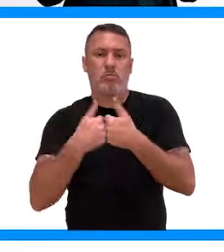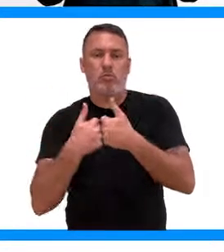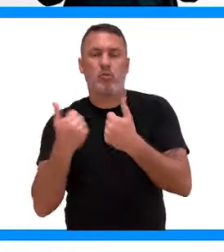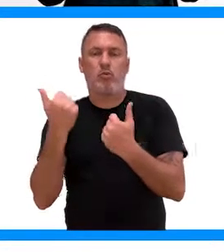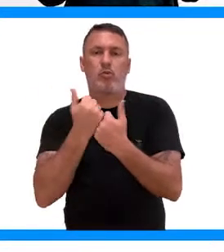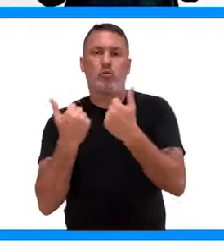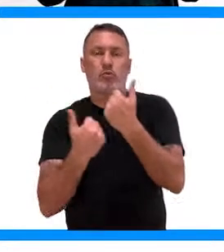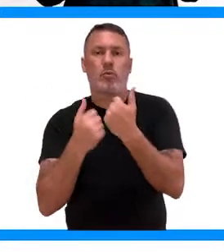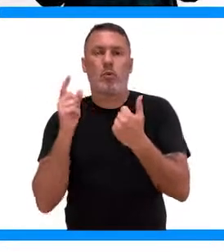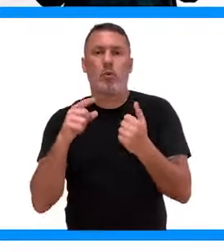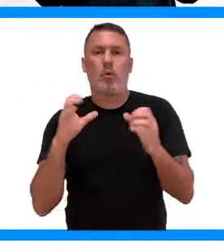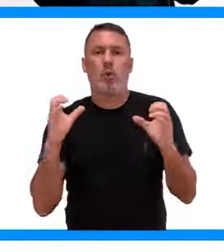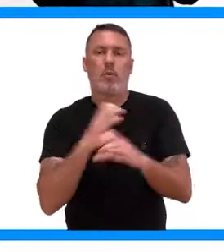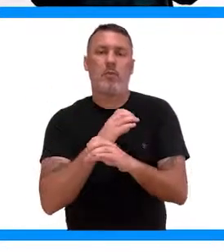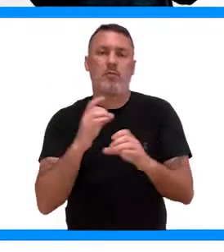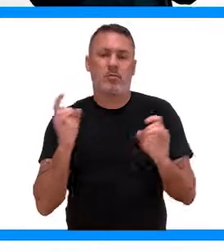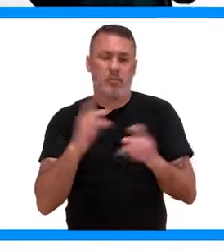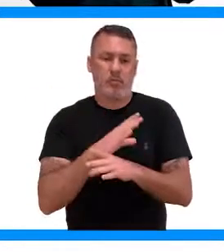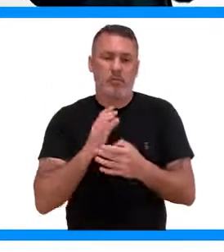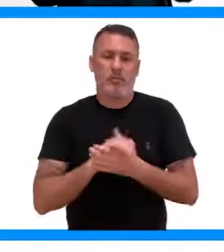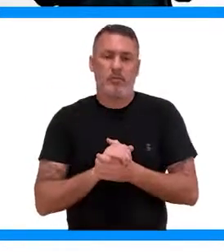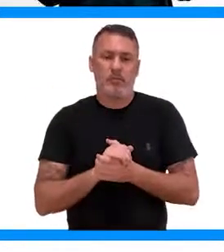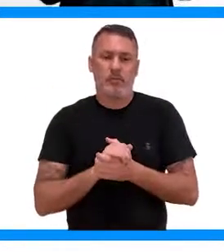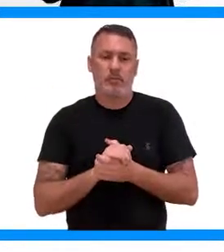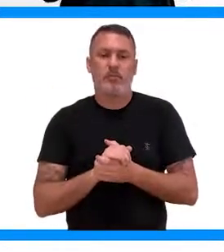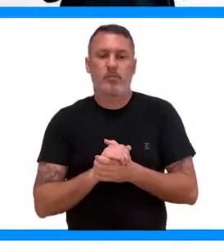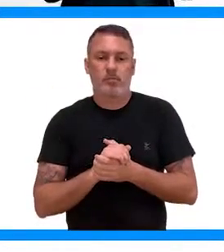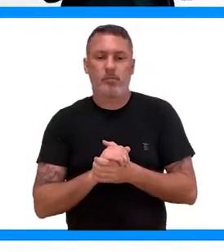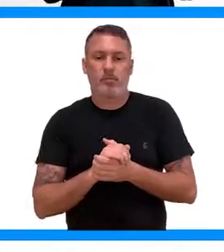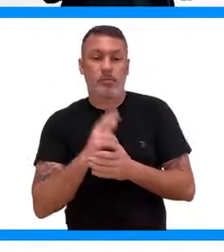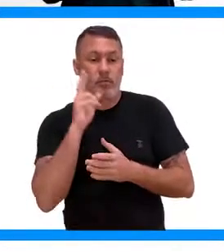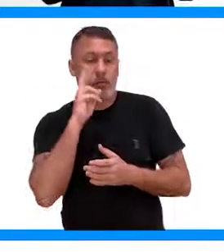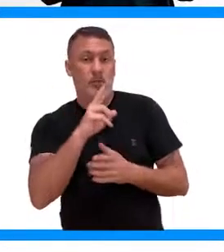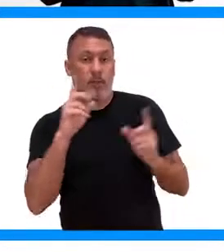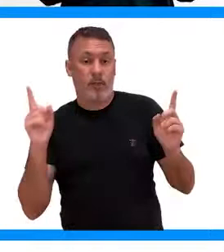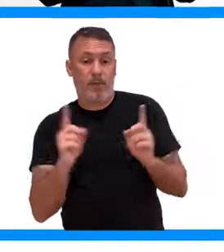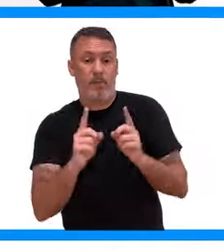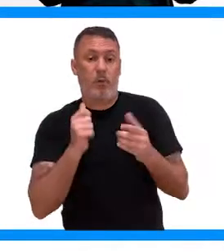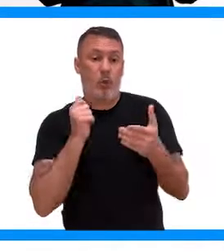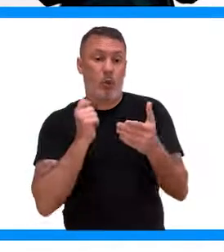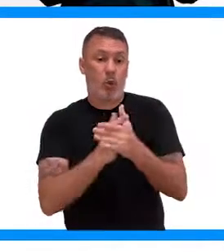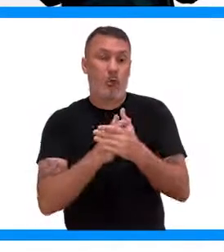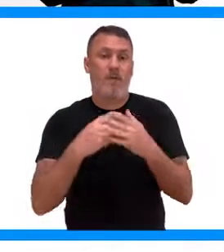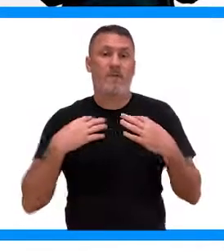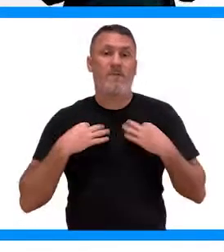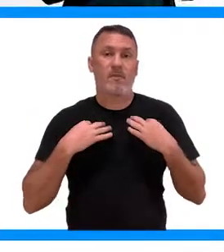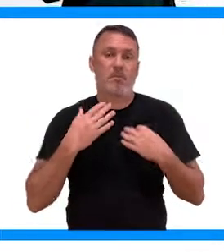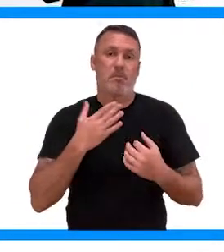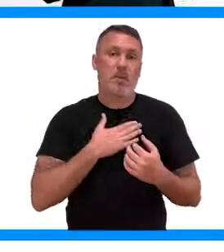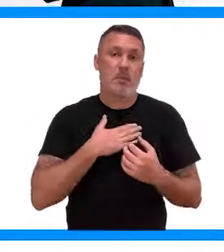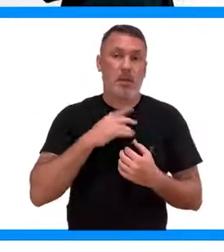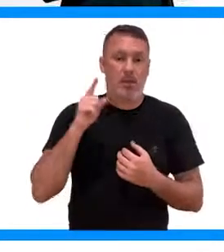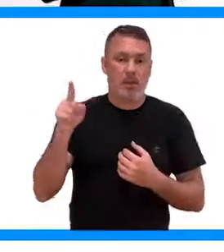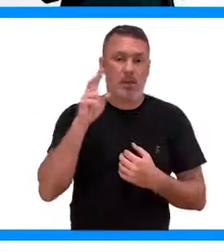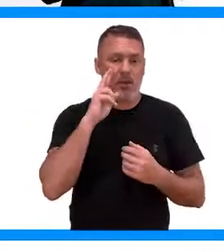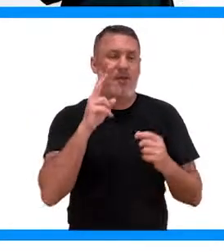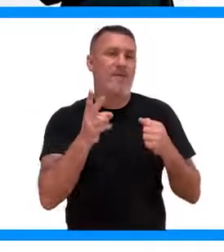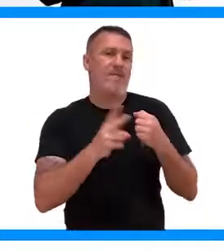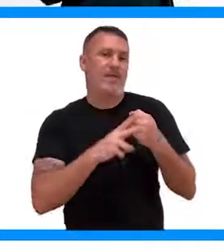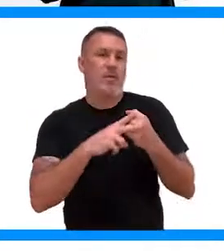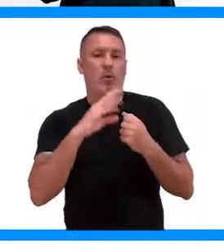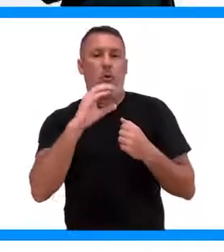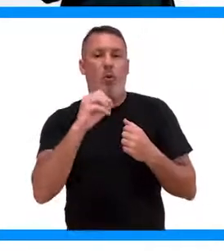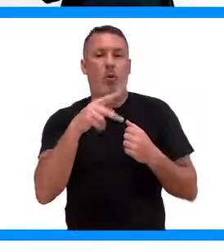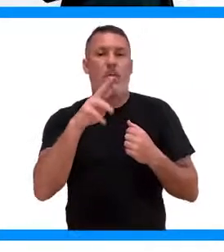já substituindo os complementos pelos pronomes complementos. Compra aqueles vestidos para mim. Então, nós temos ali o